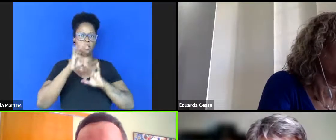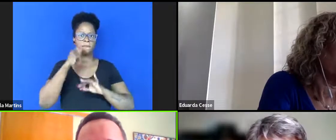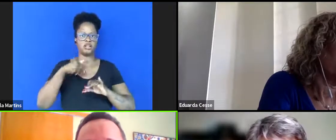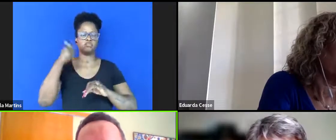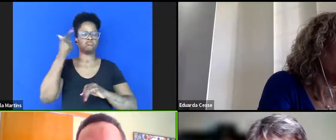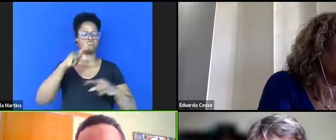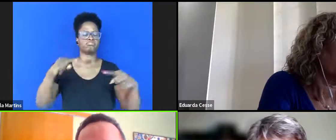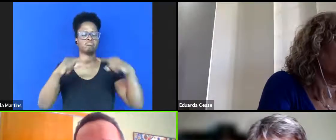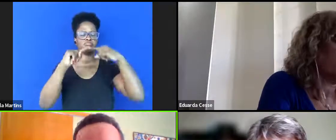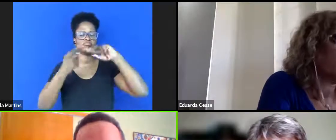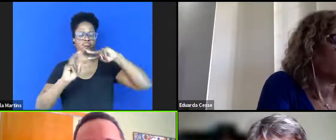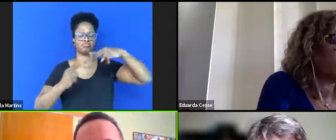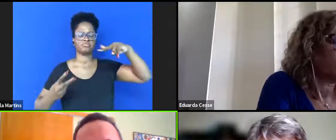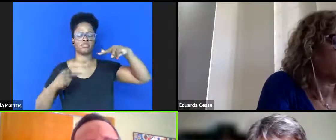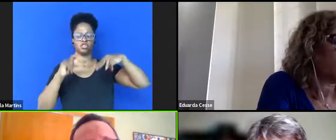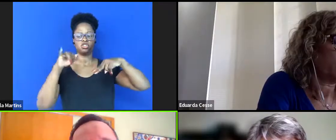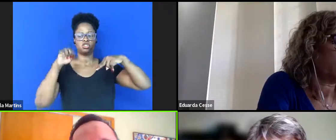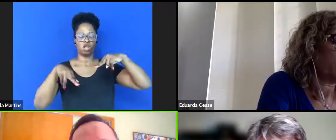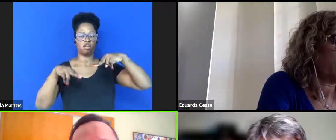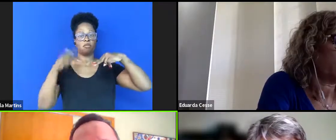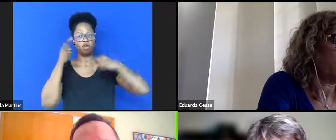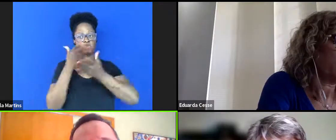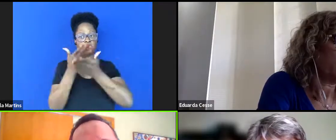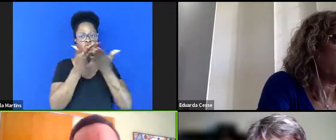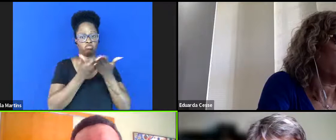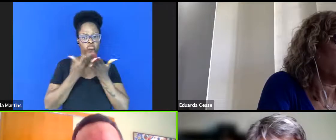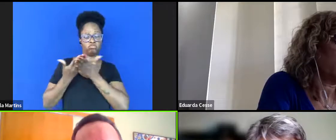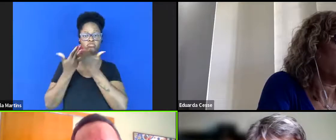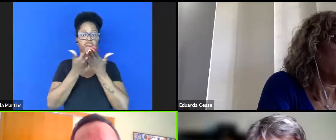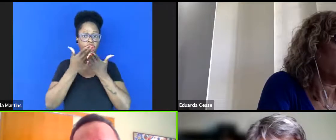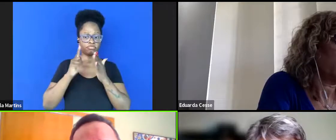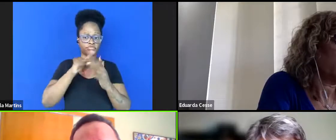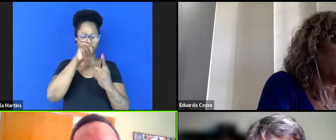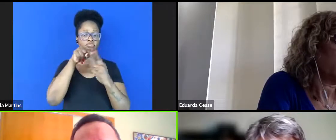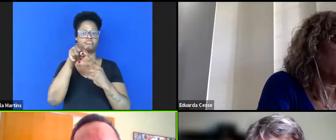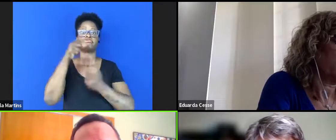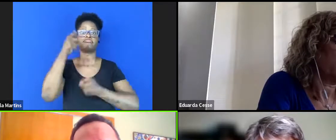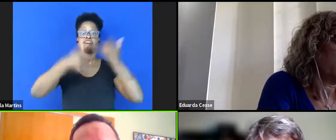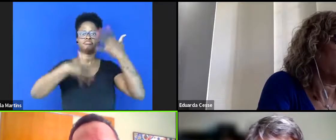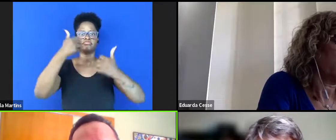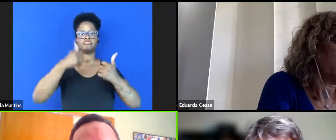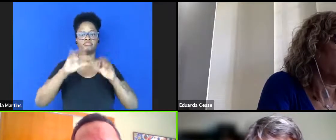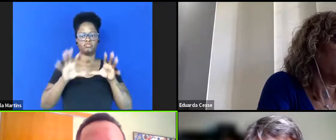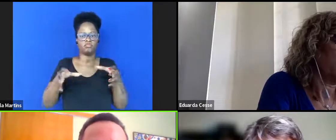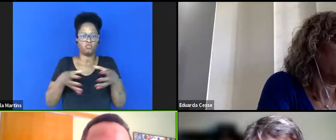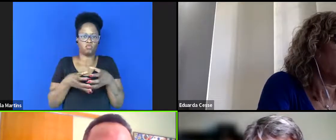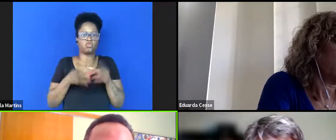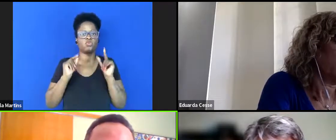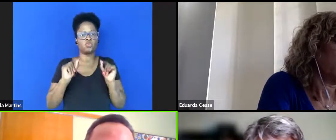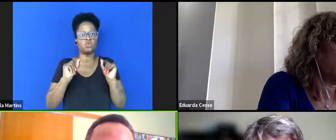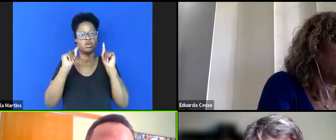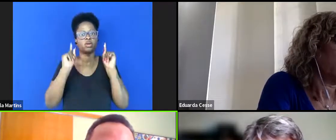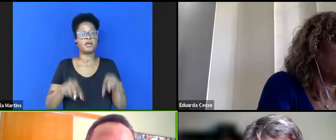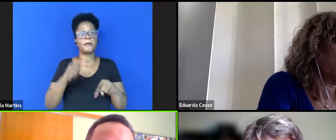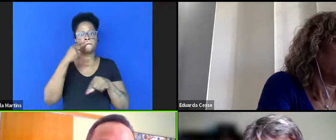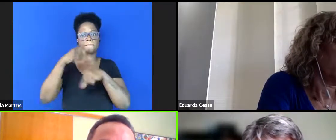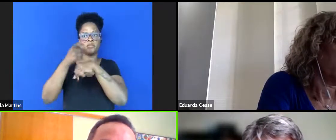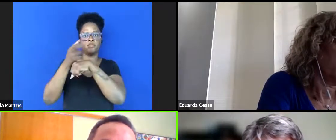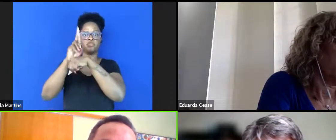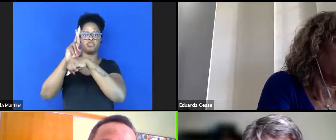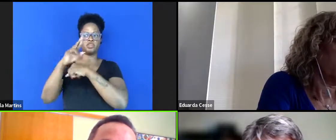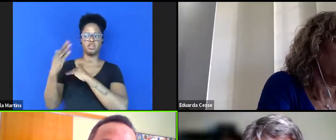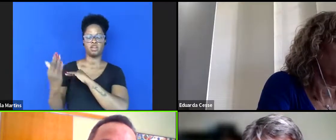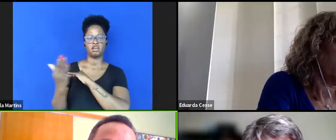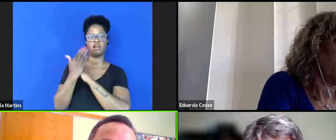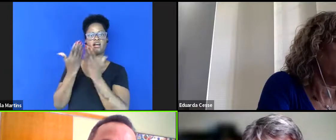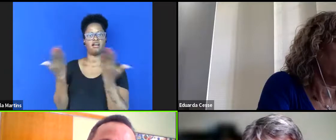célula, alteramos um gene para estudar a sua função, né, e aí falar em nome do pós-doc que ajudou nessa